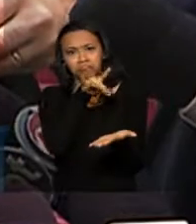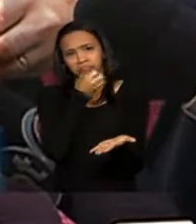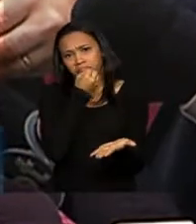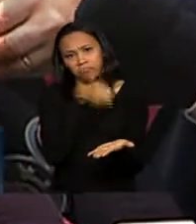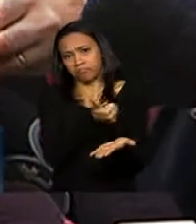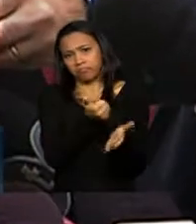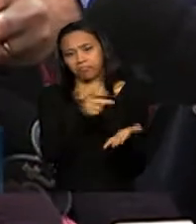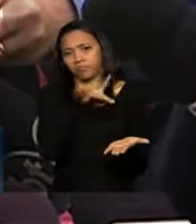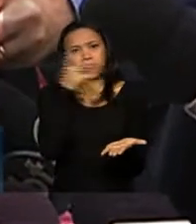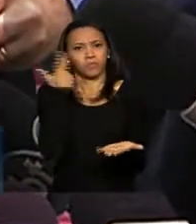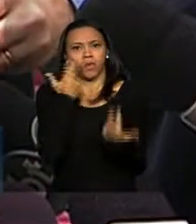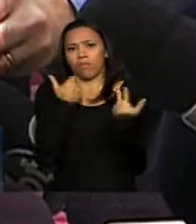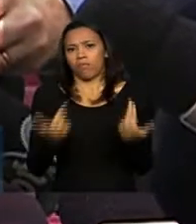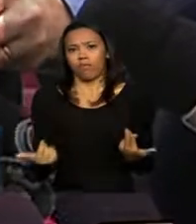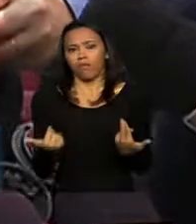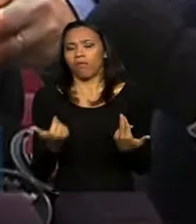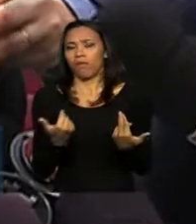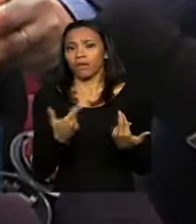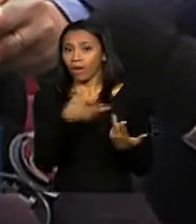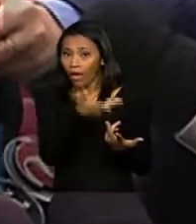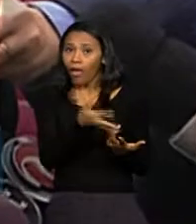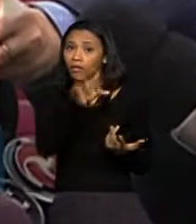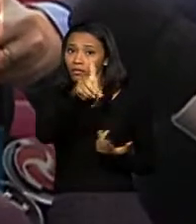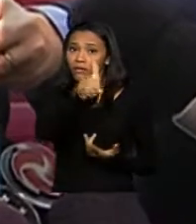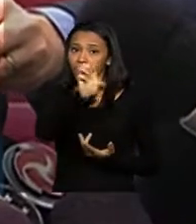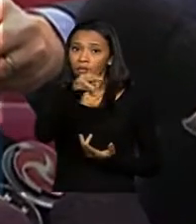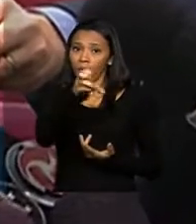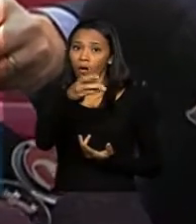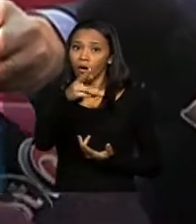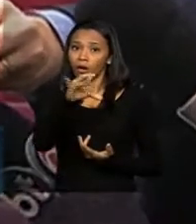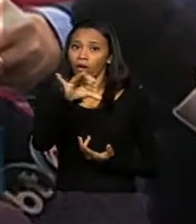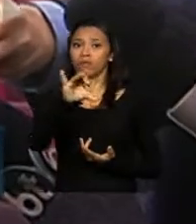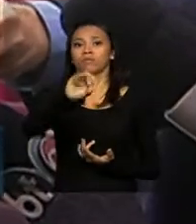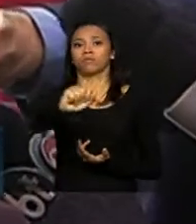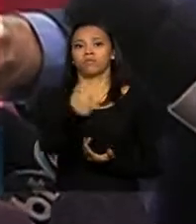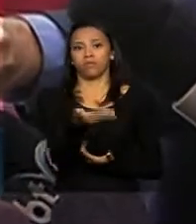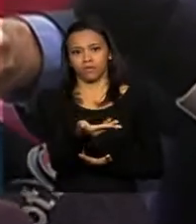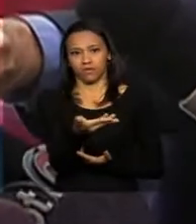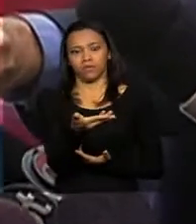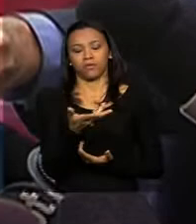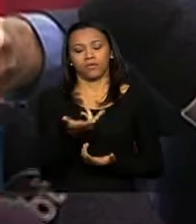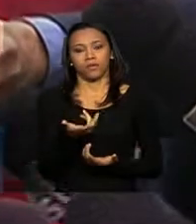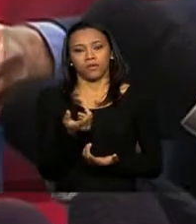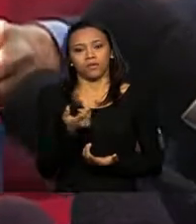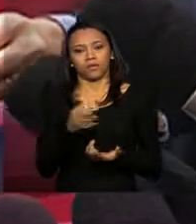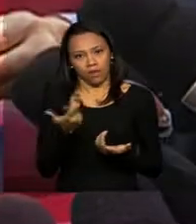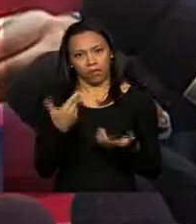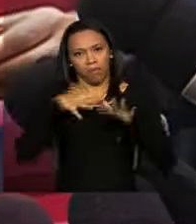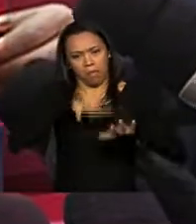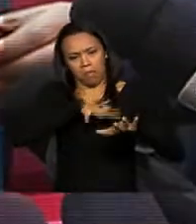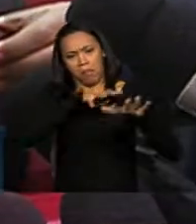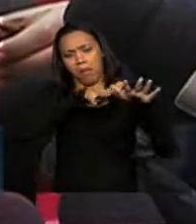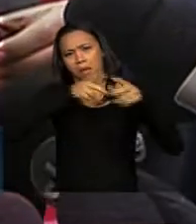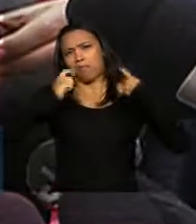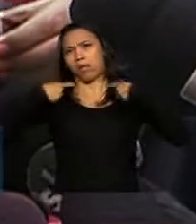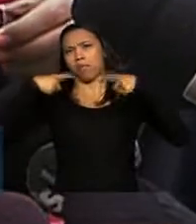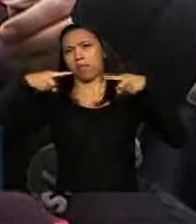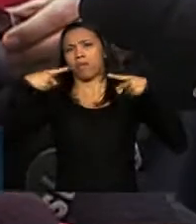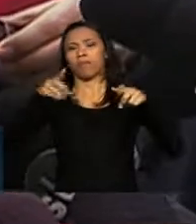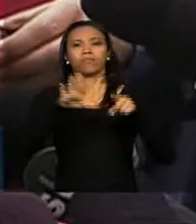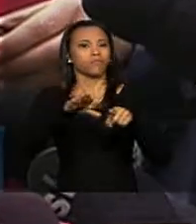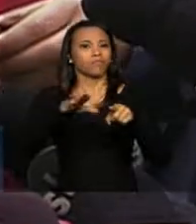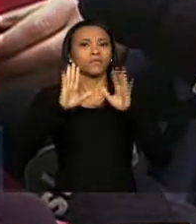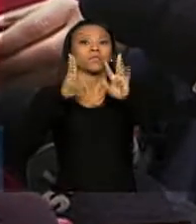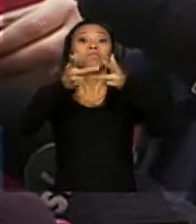melhor para democracia do que manifestação evidentemente manifestação nos termos eh pacíficos